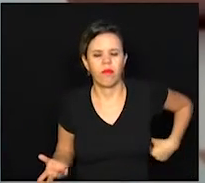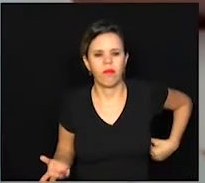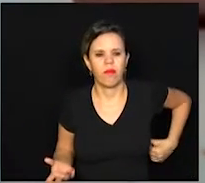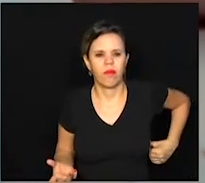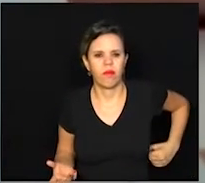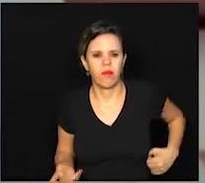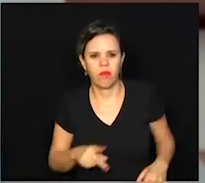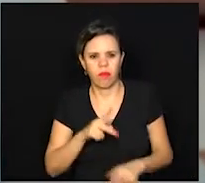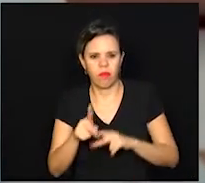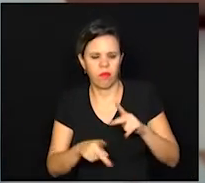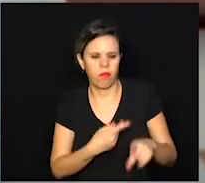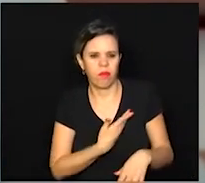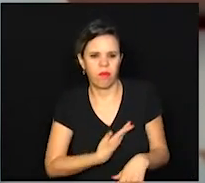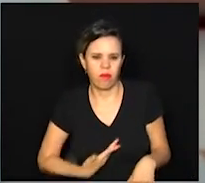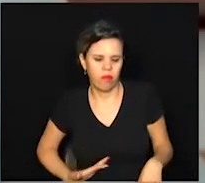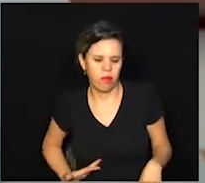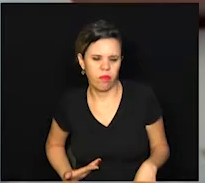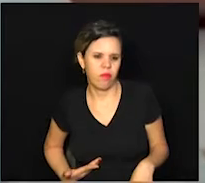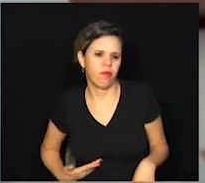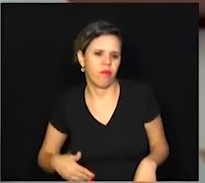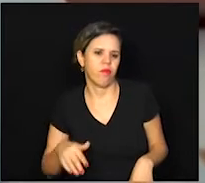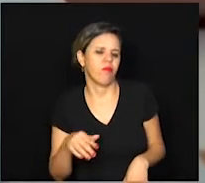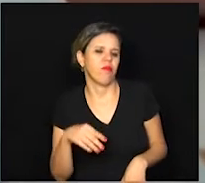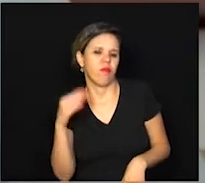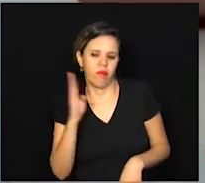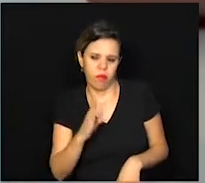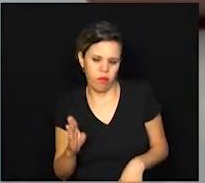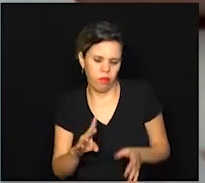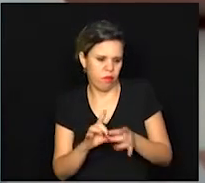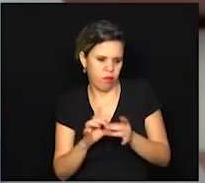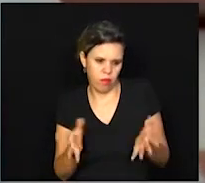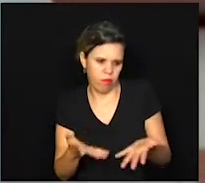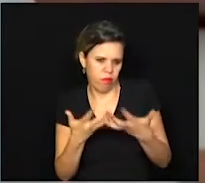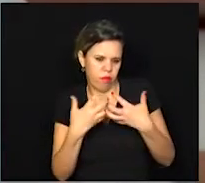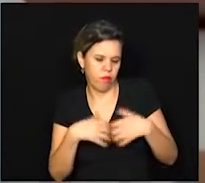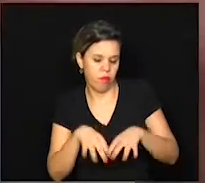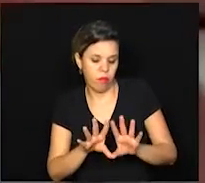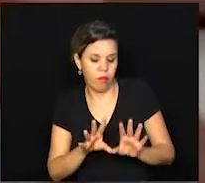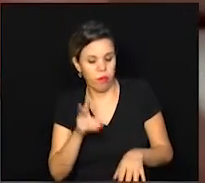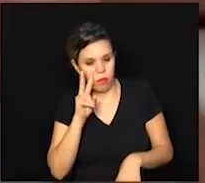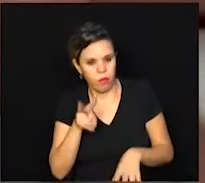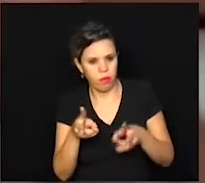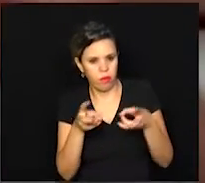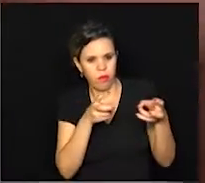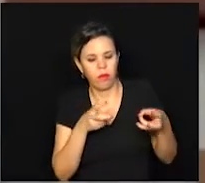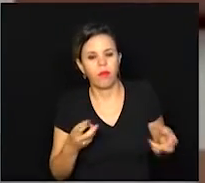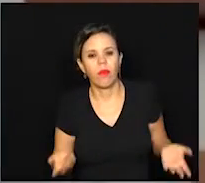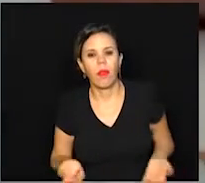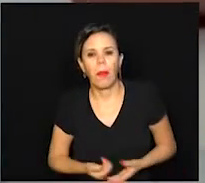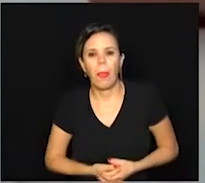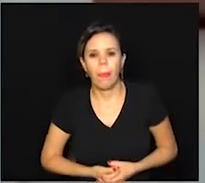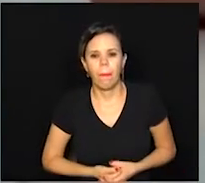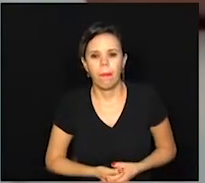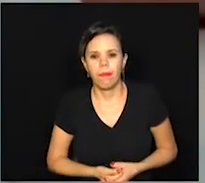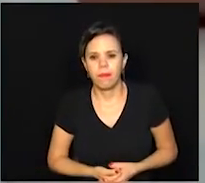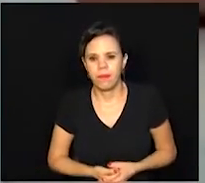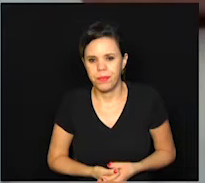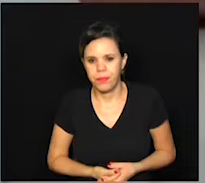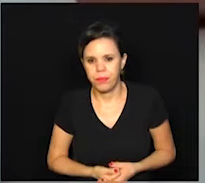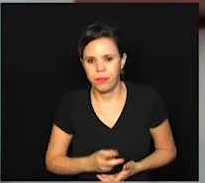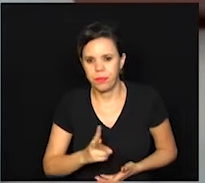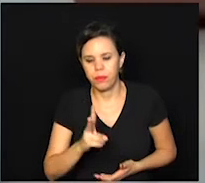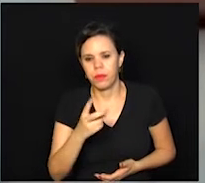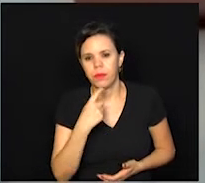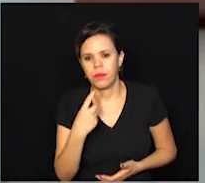principais autoridades políticas do Brasil, né? Então, é o que a gente tem visto, né, de maneira permanente